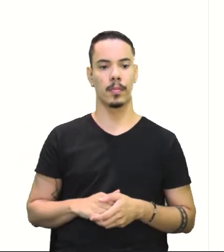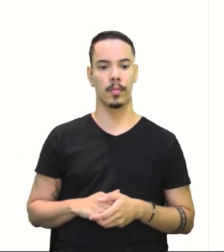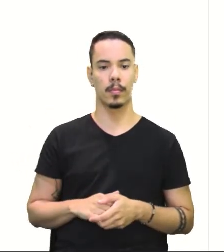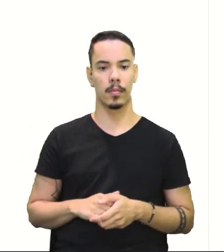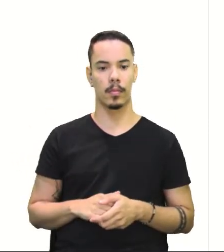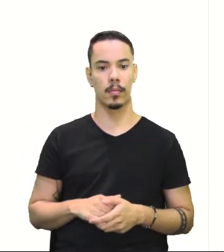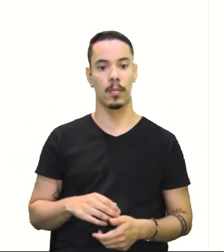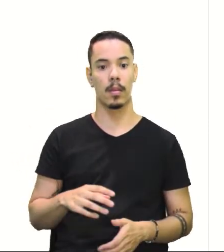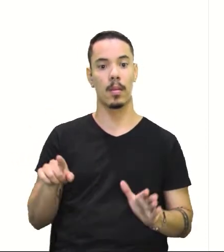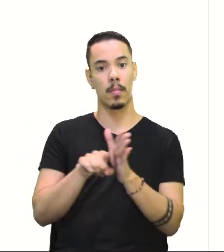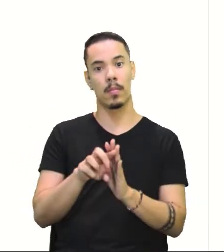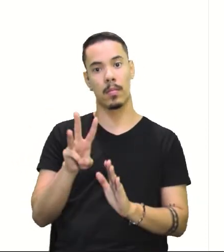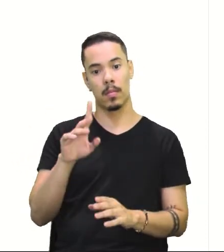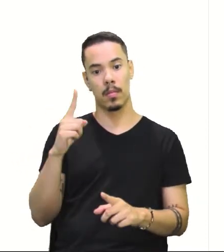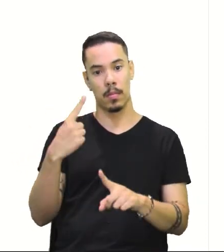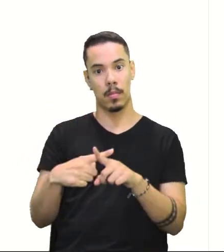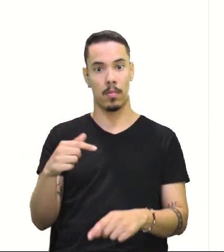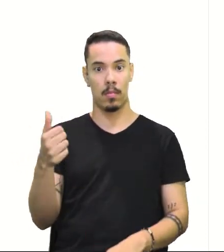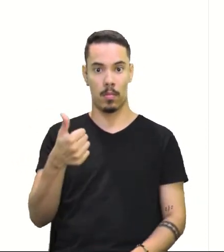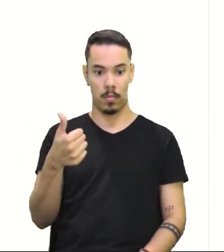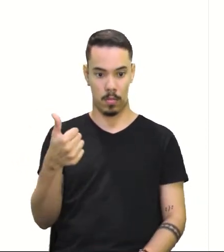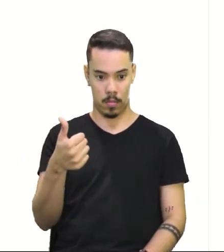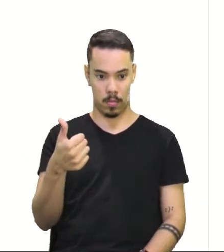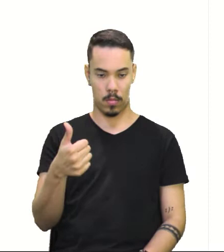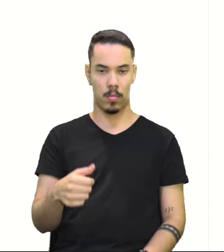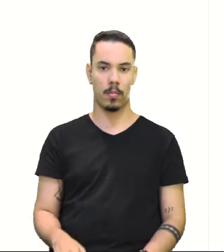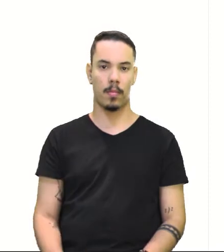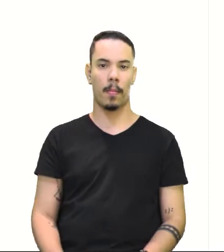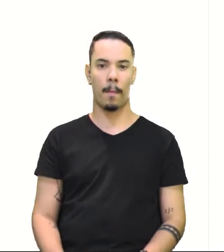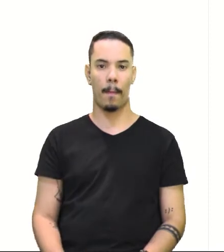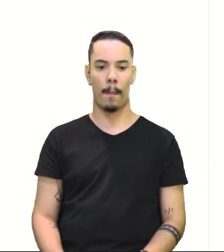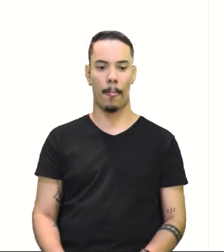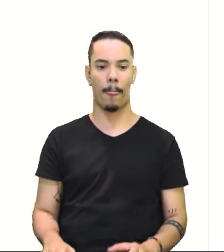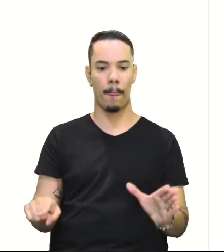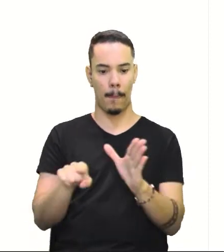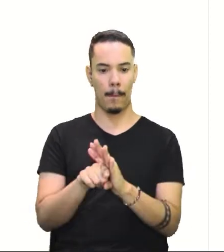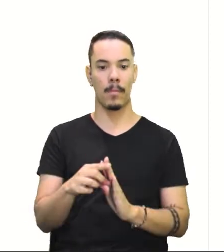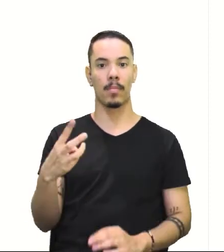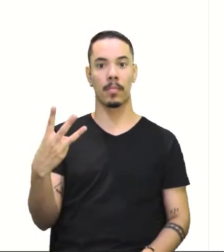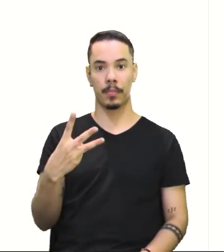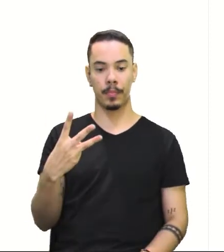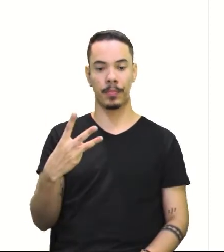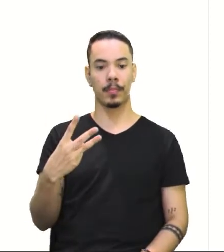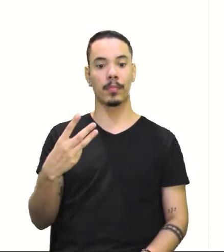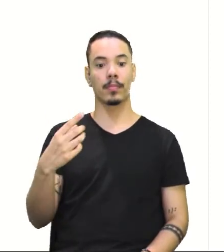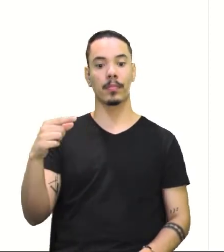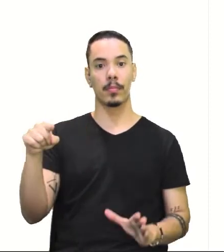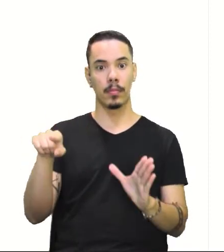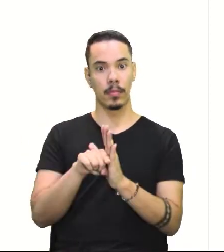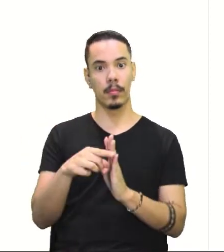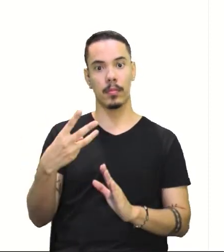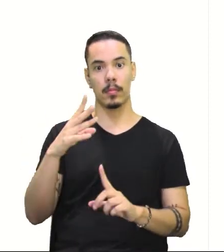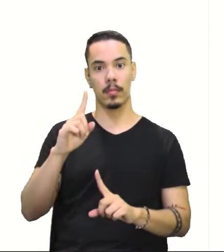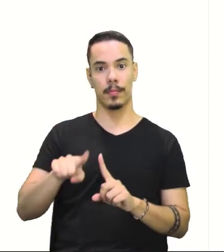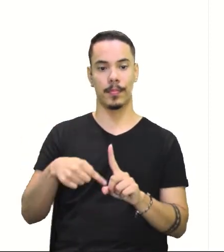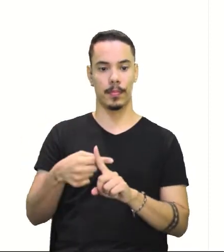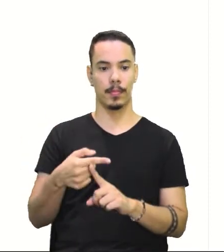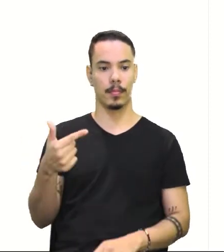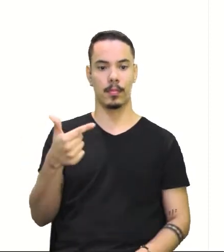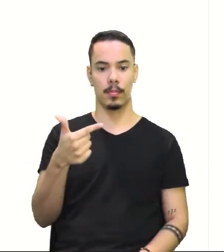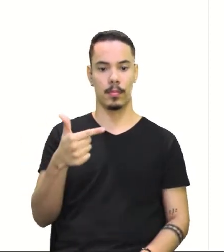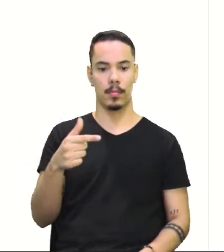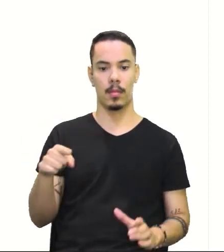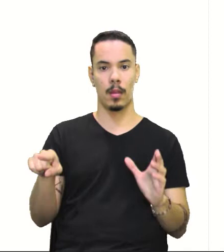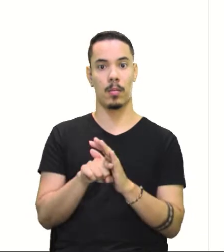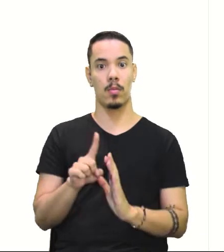1. Menos 3. Menos 3 vezes 1. Menos 3. Menos 3 mais 2. Vai ficar menos